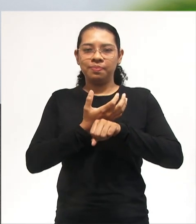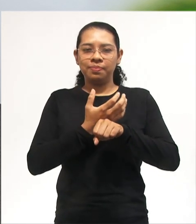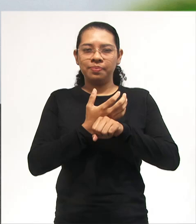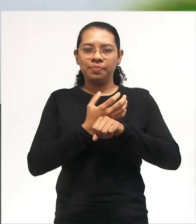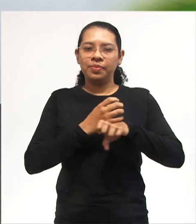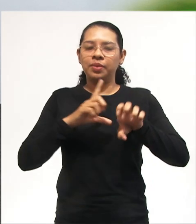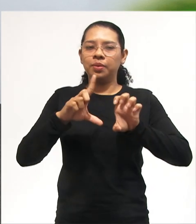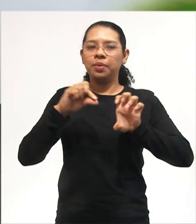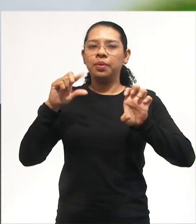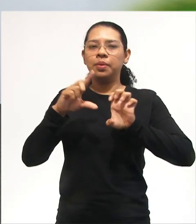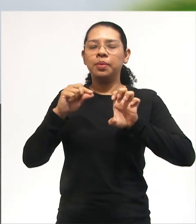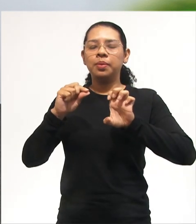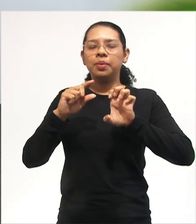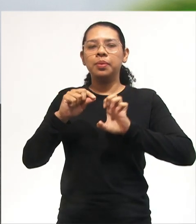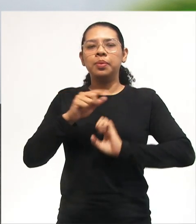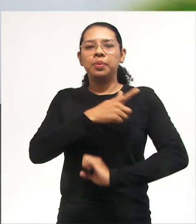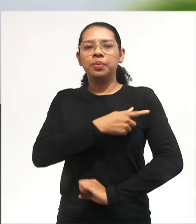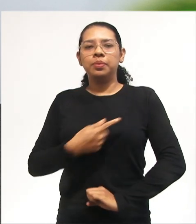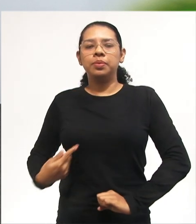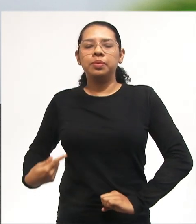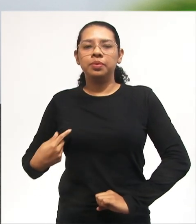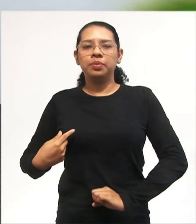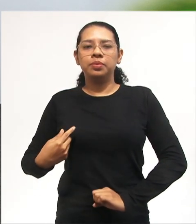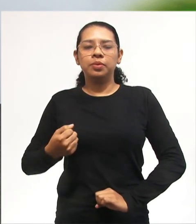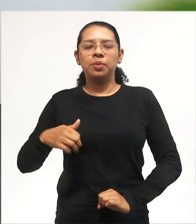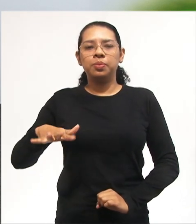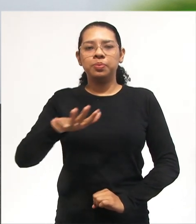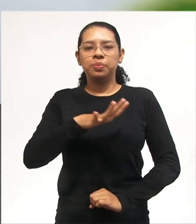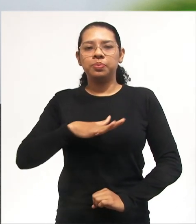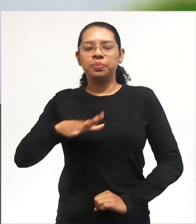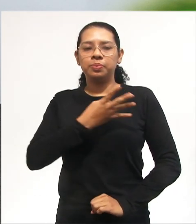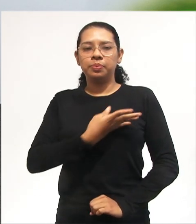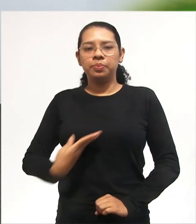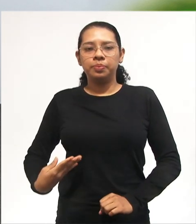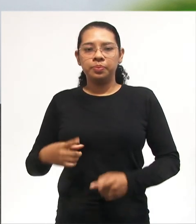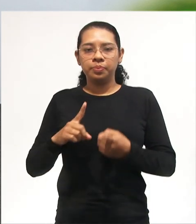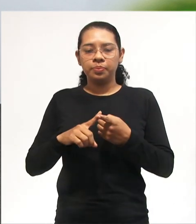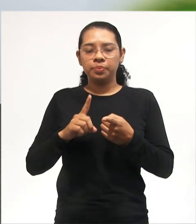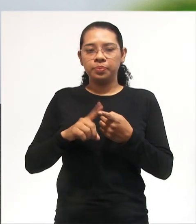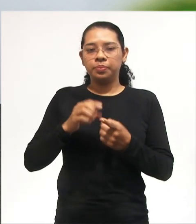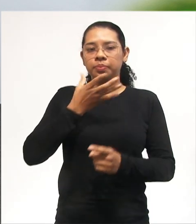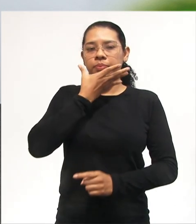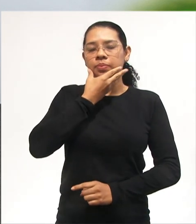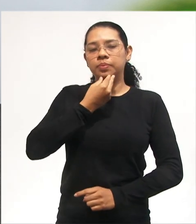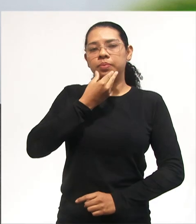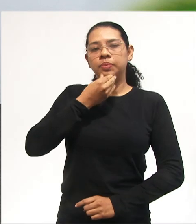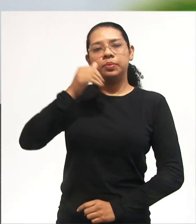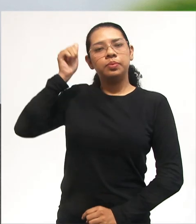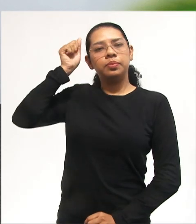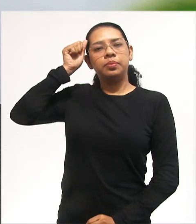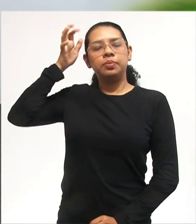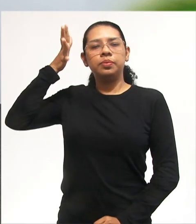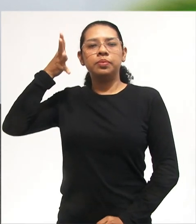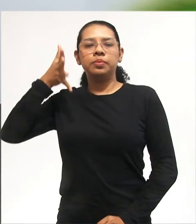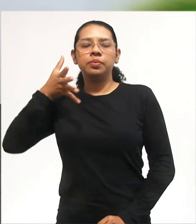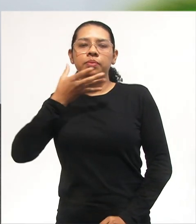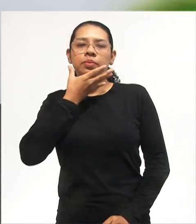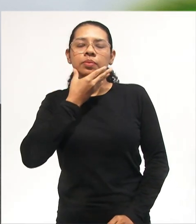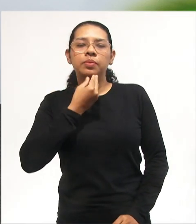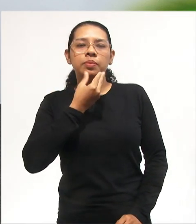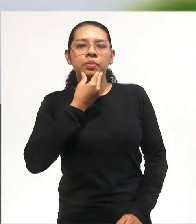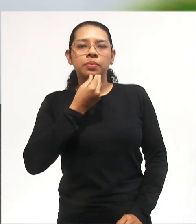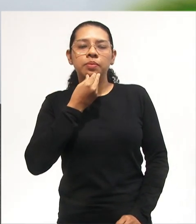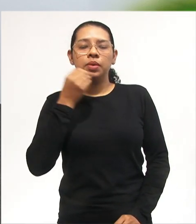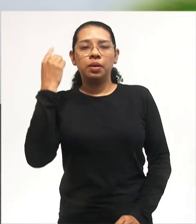Vou iniciar com a minha audiodescrição. Eu sou um homem pardo de 1,63 m, barba e olhos pretos, cabeça